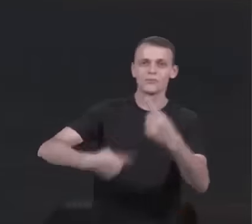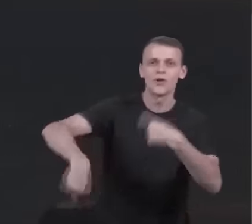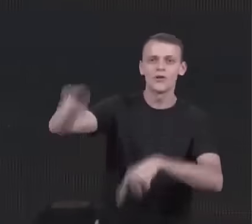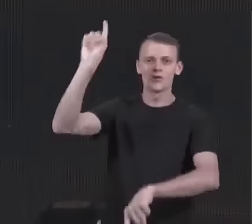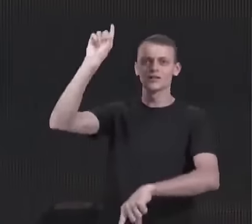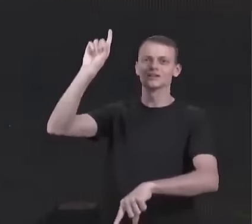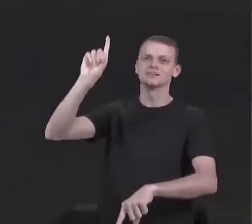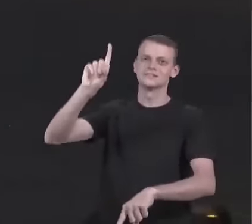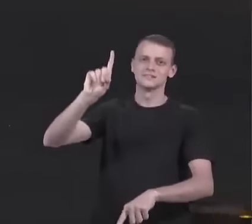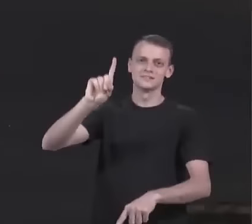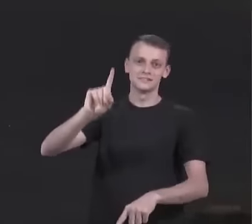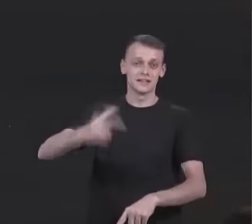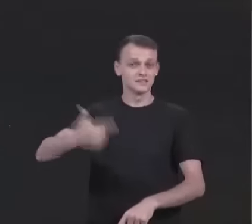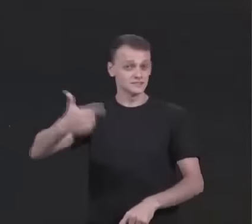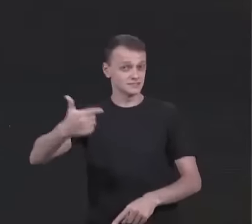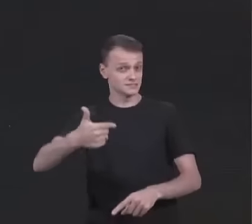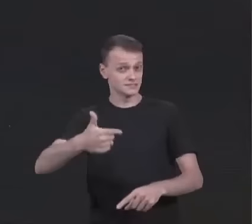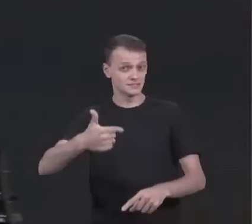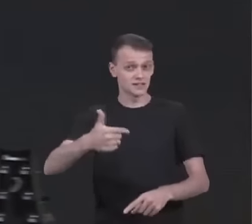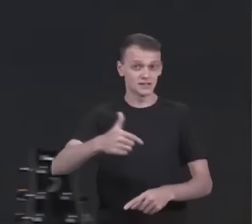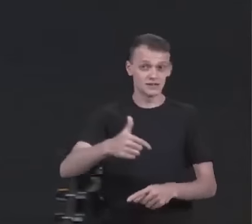2 Crônicas 2020.